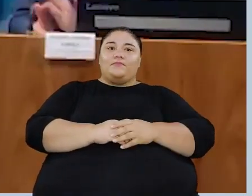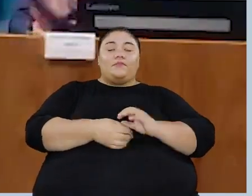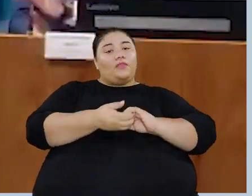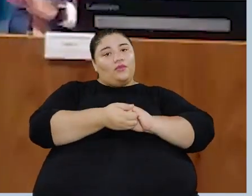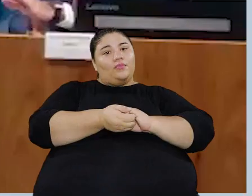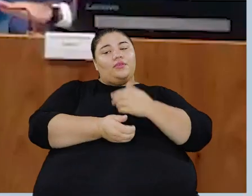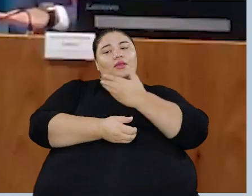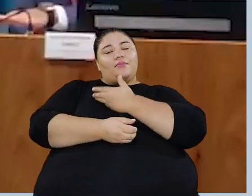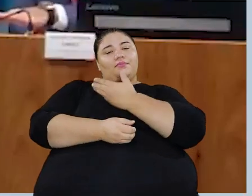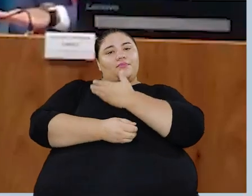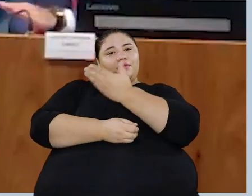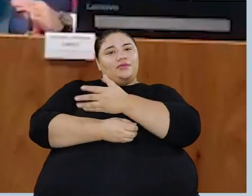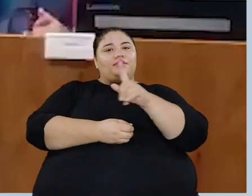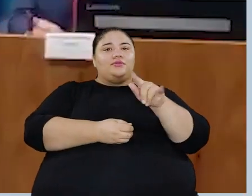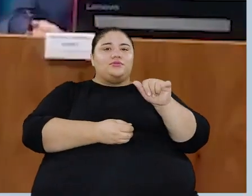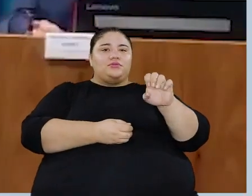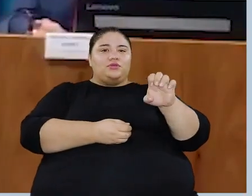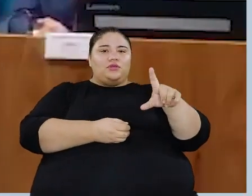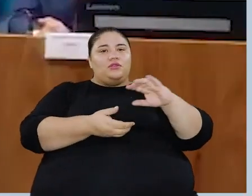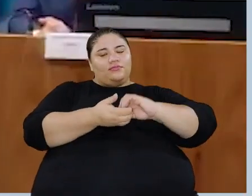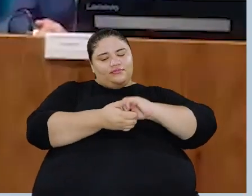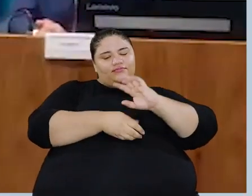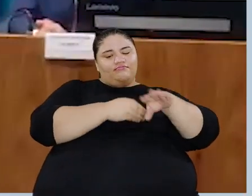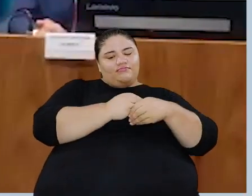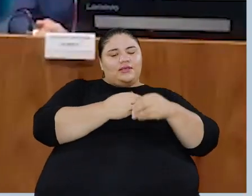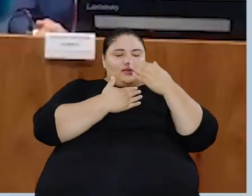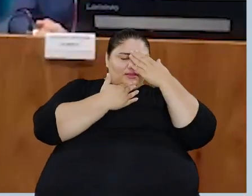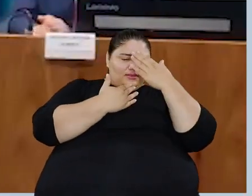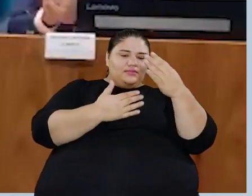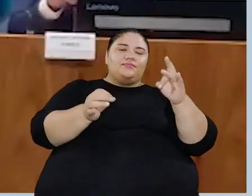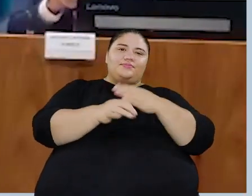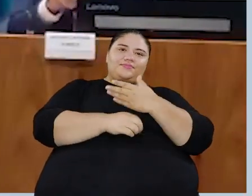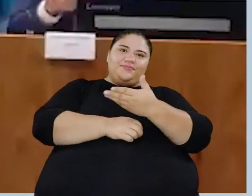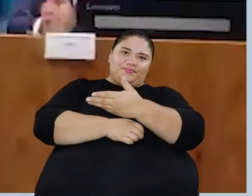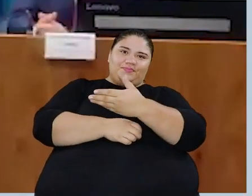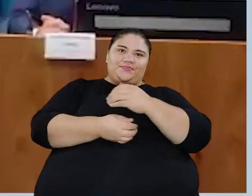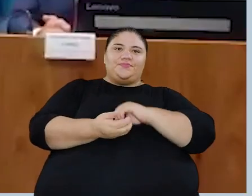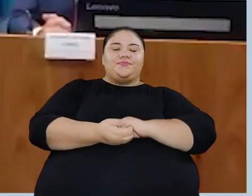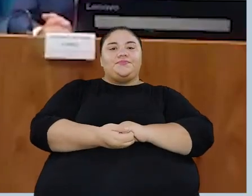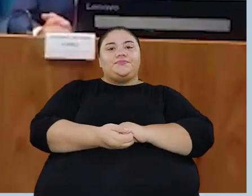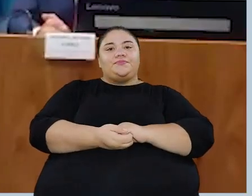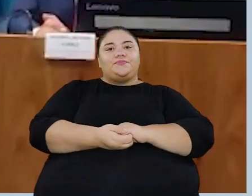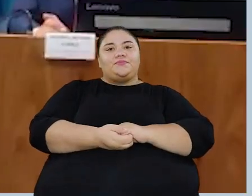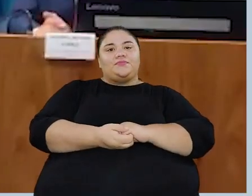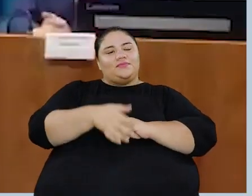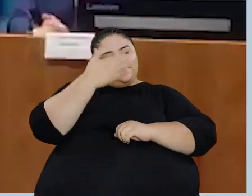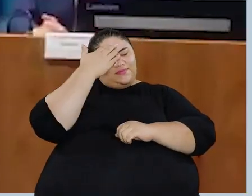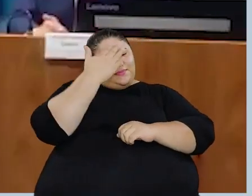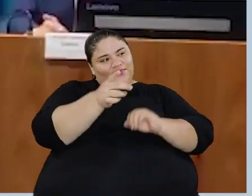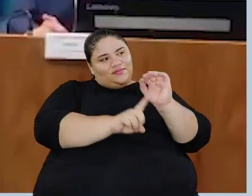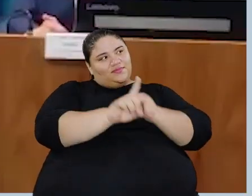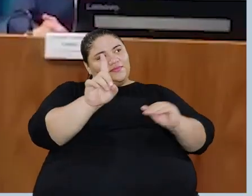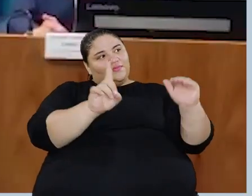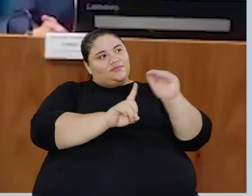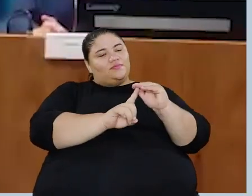Eu cumprimento a minha querida colega Gisele, reiterando meus cumprimentos e agradecimentos. Passo a palavra ao Obrigado.